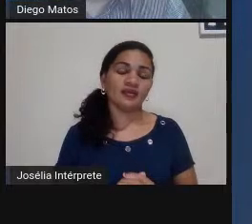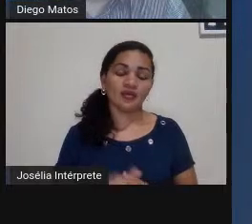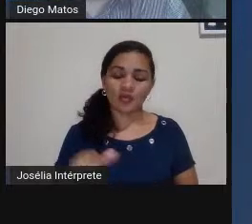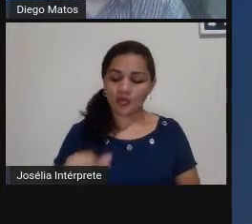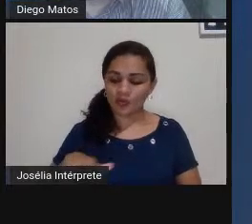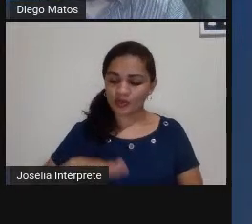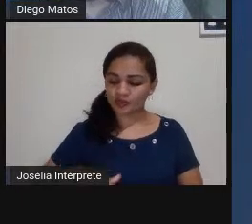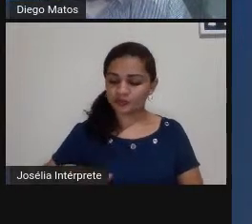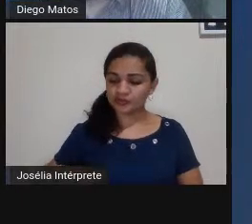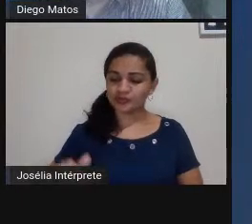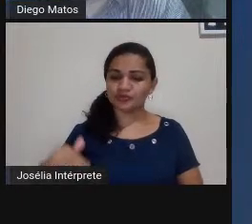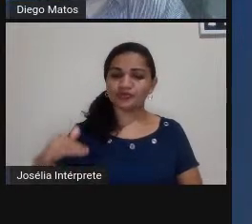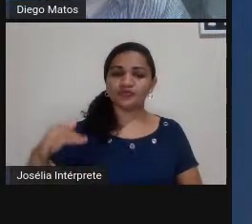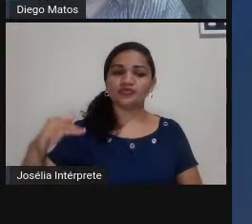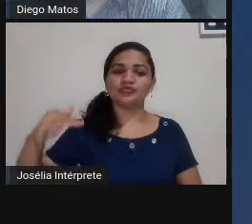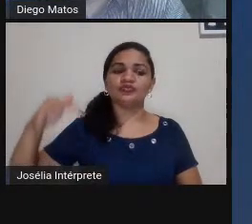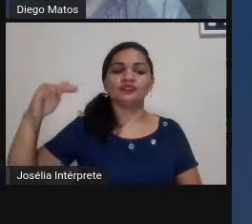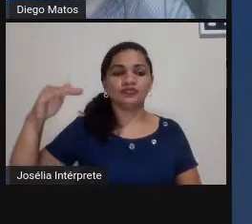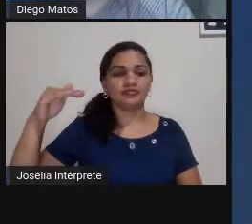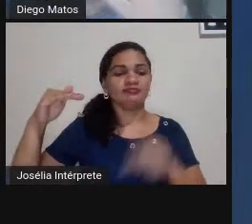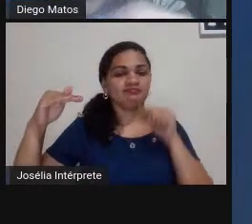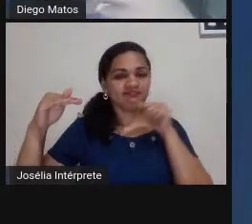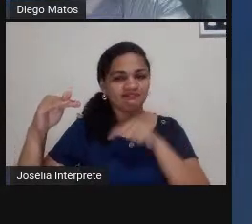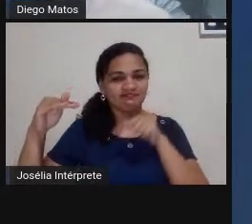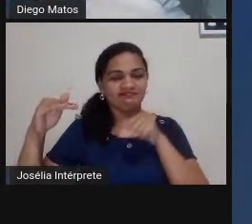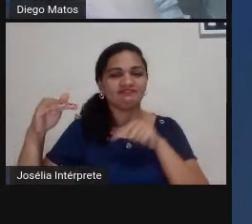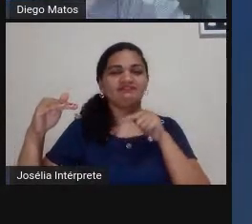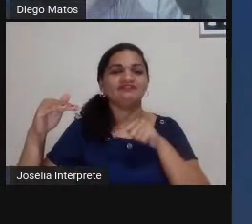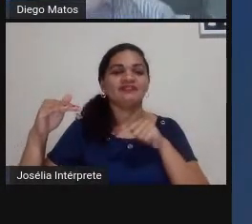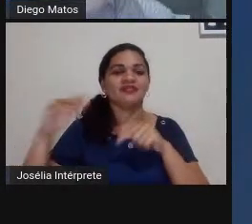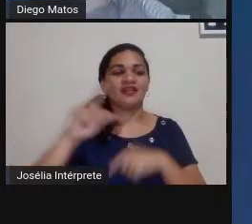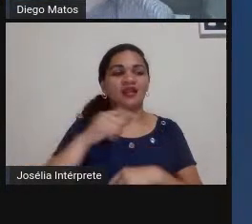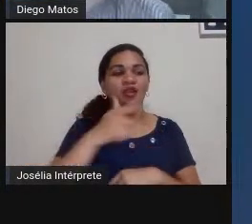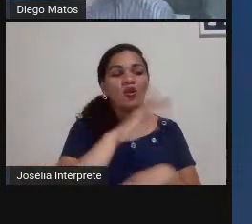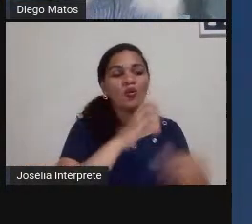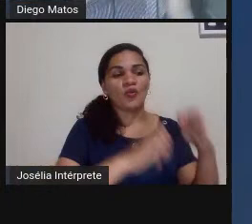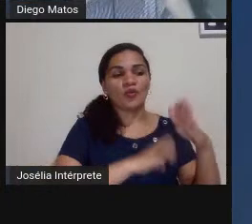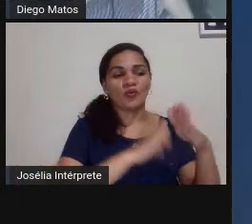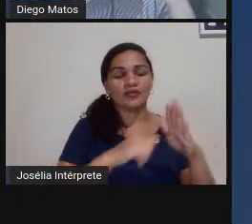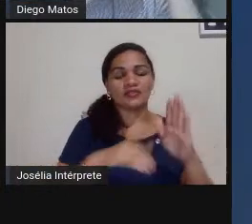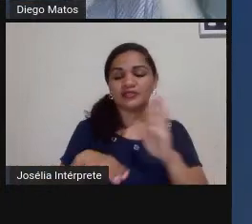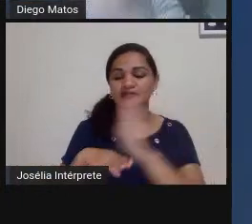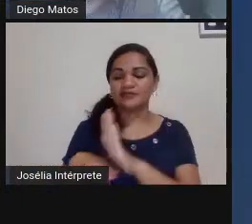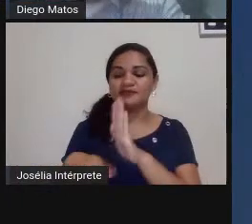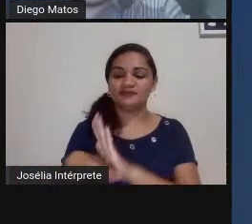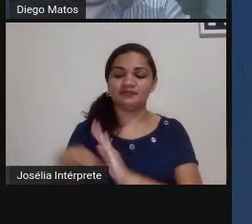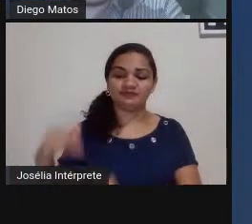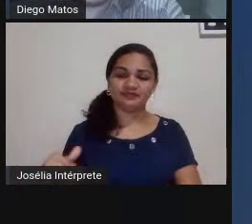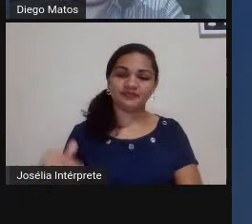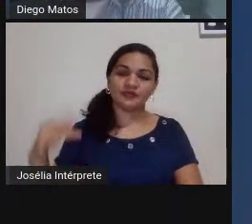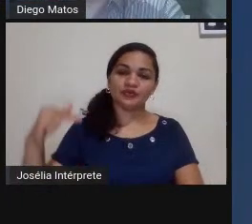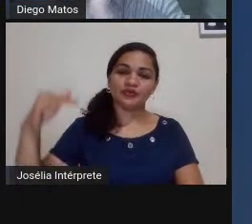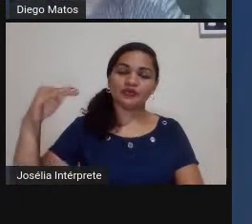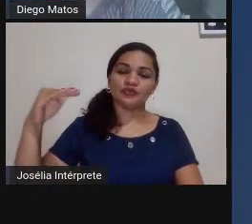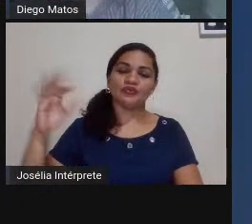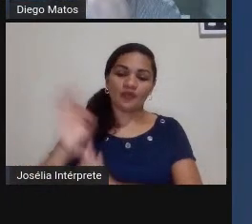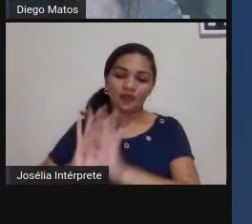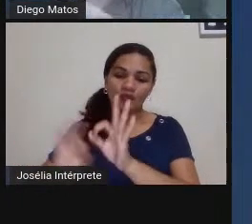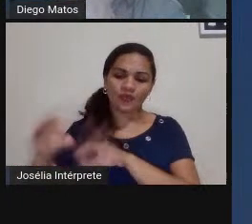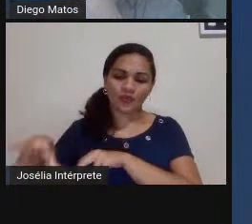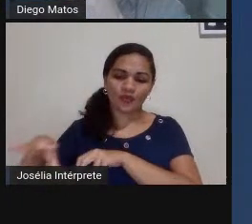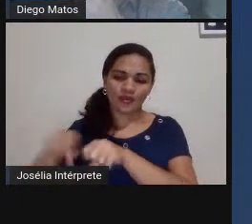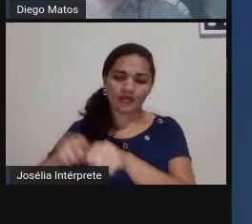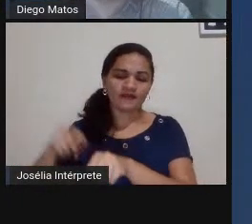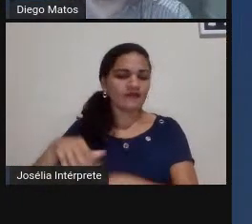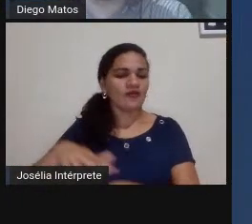cresceu e se não me falha a memória ele ele foi ajudado por outras organizações a se aperfeiçoar nessa área e